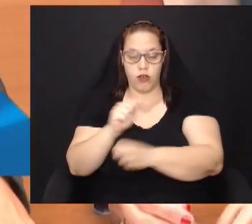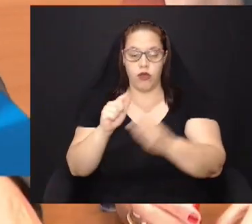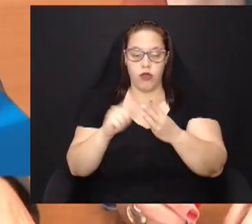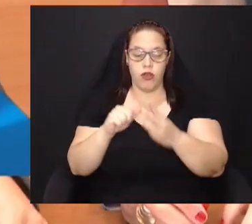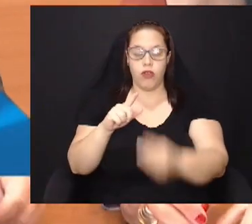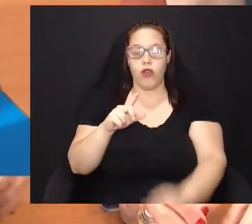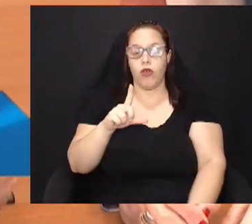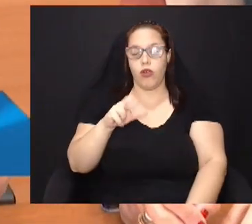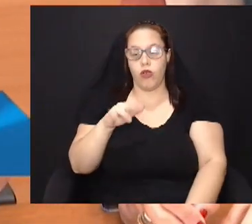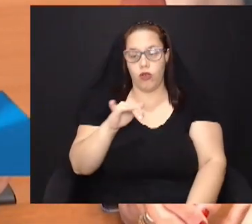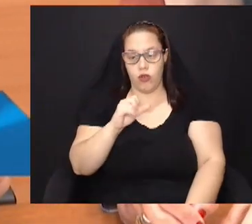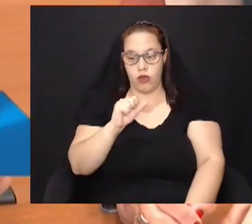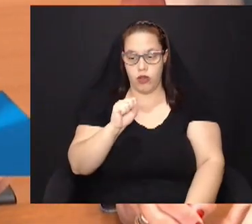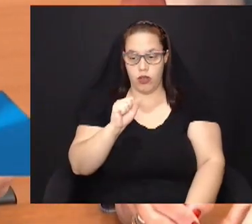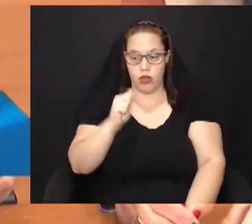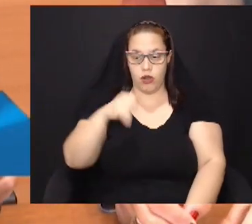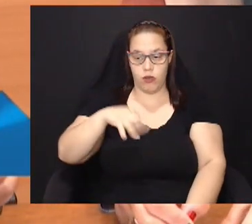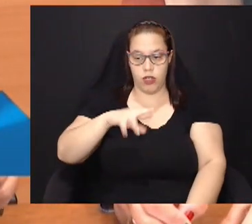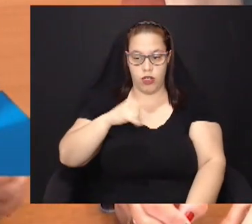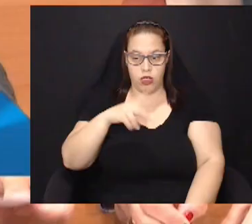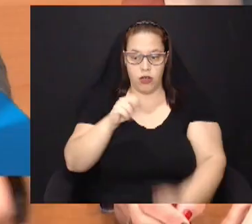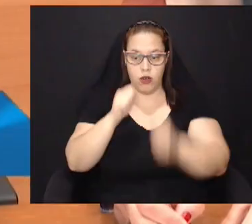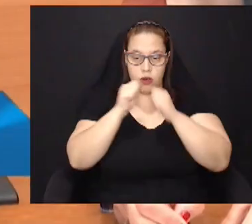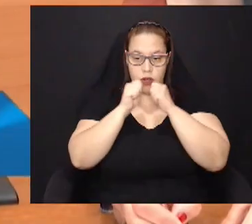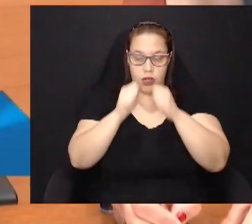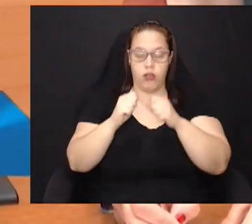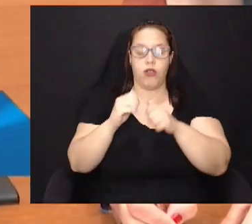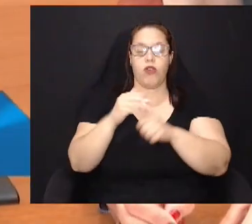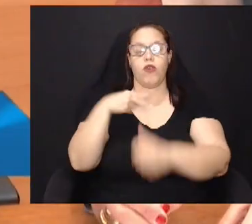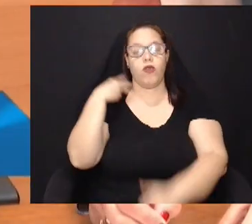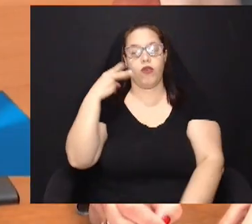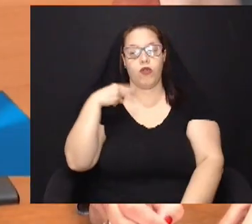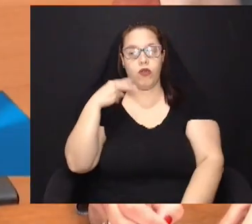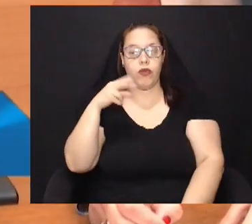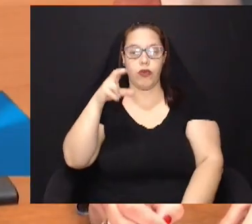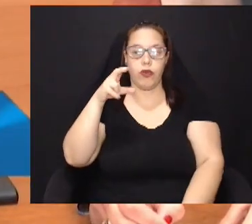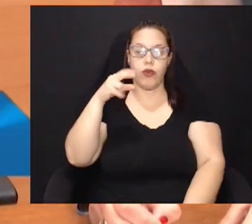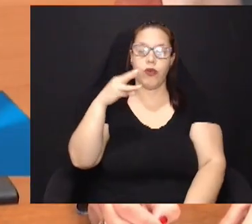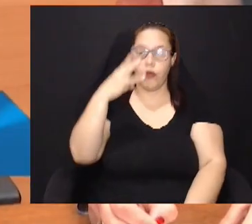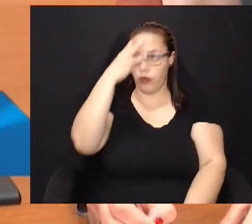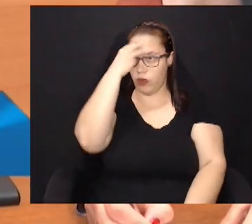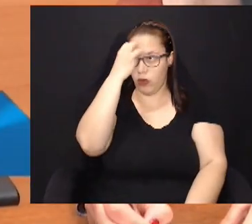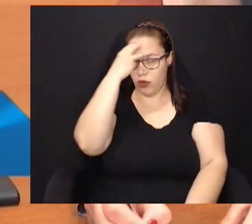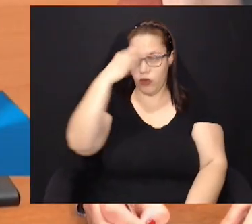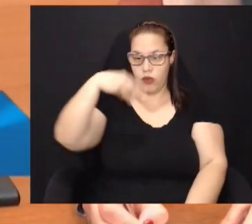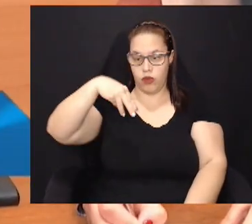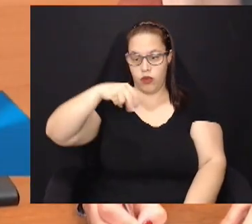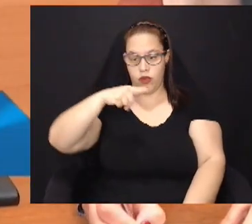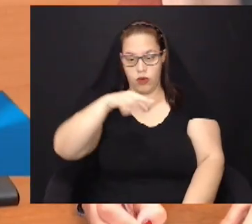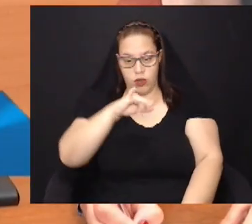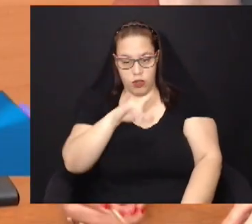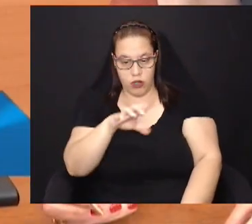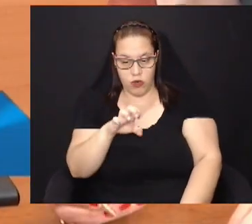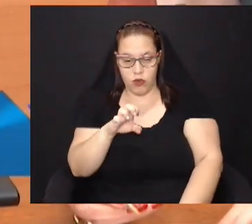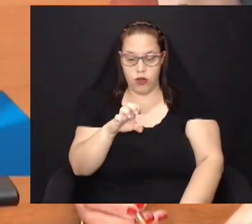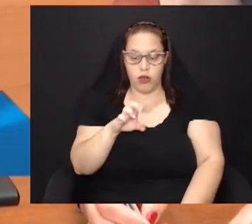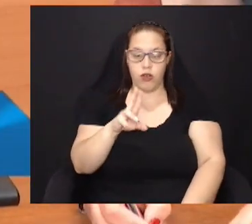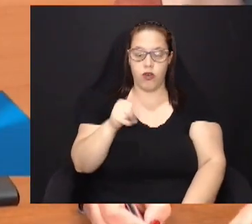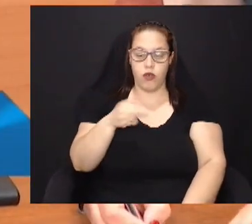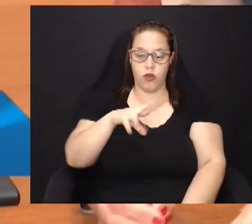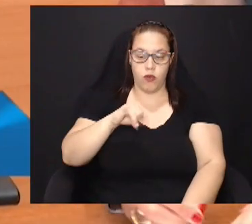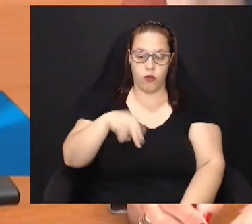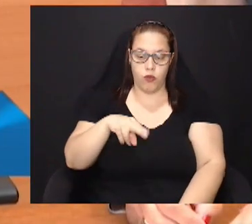Wagner Romão. O Igor, do Urbanos. Nicole, também do Urbanos.